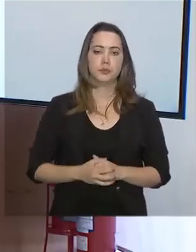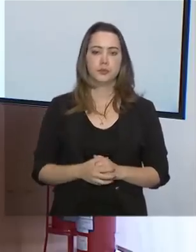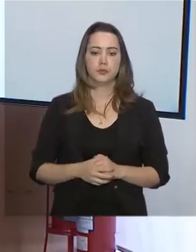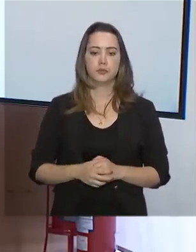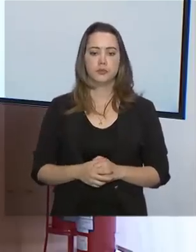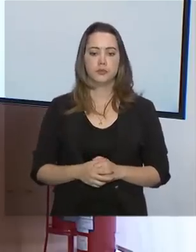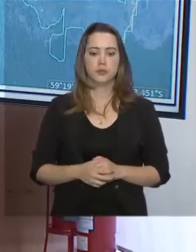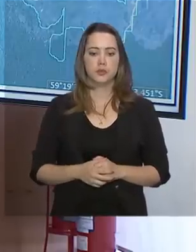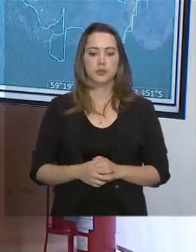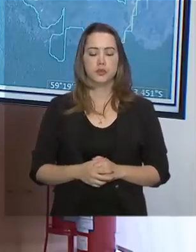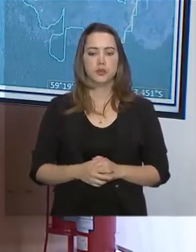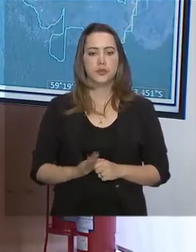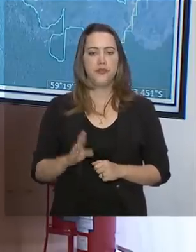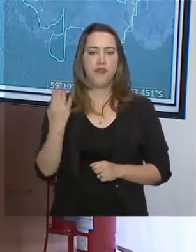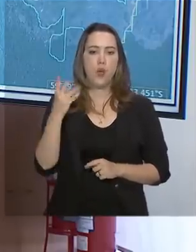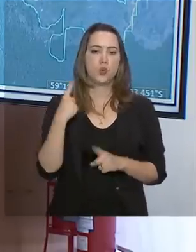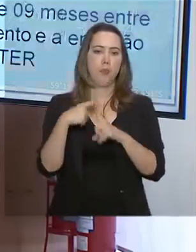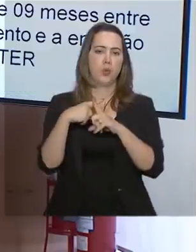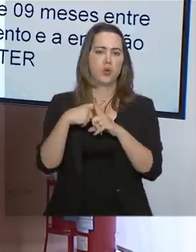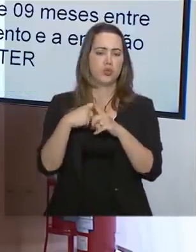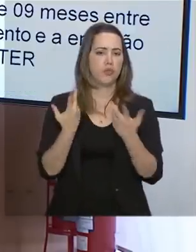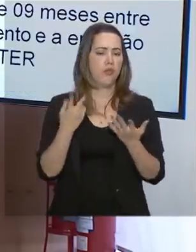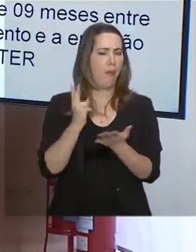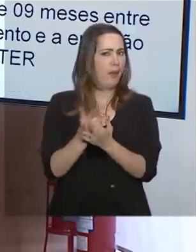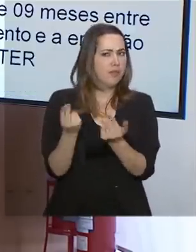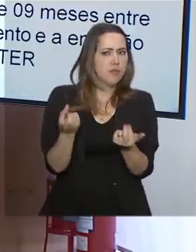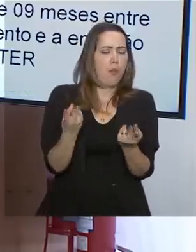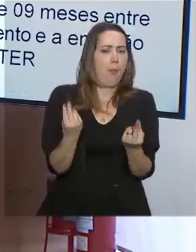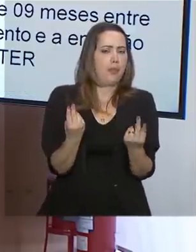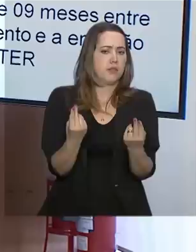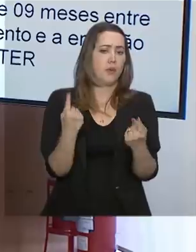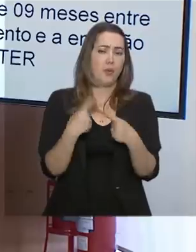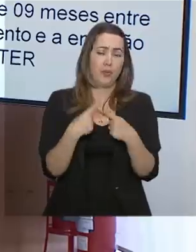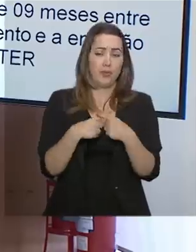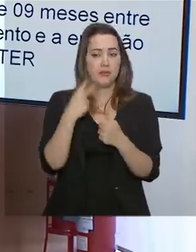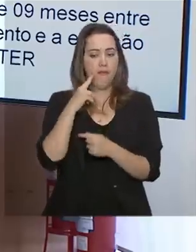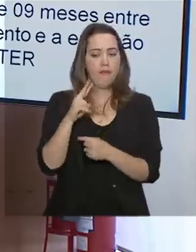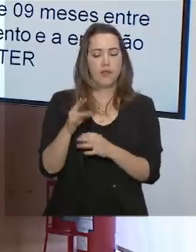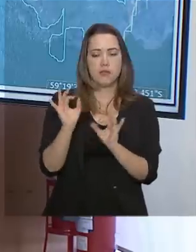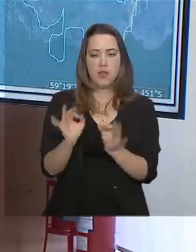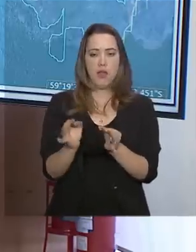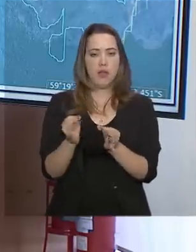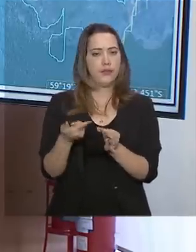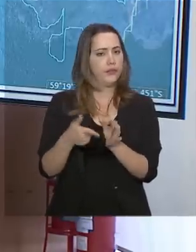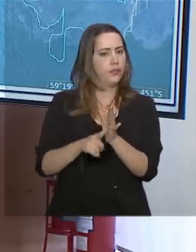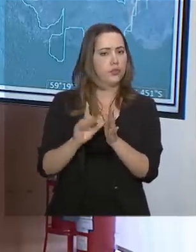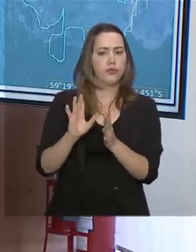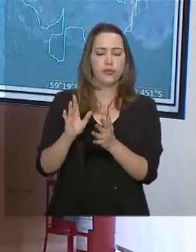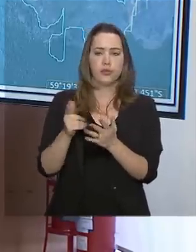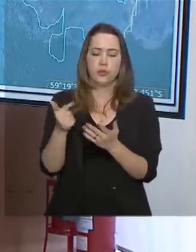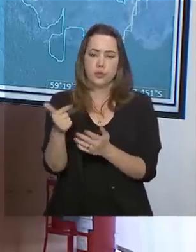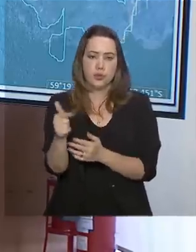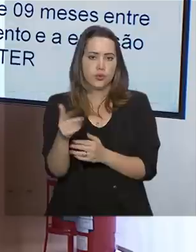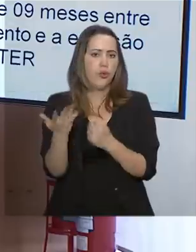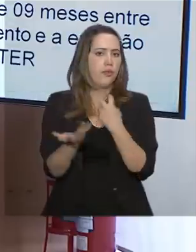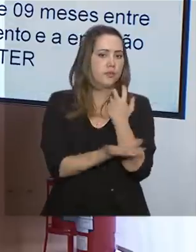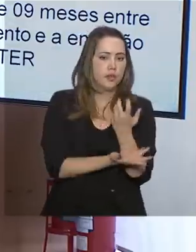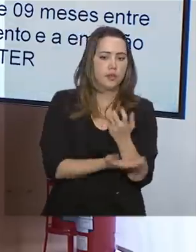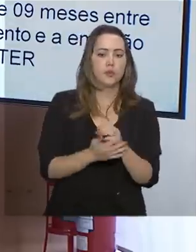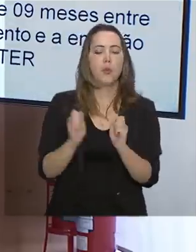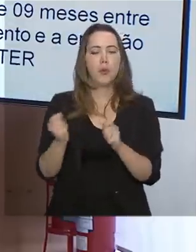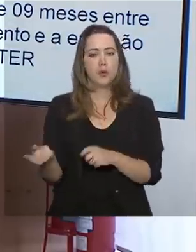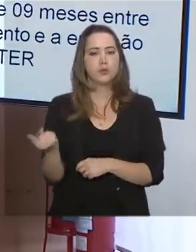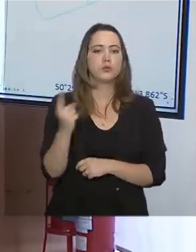dispositivo é a mesma lógica você identifica áreas que depois quando vai verificar não estavam desmatados pode passar novamente